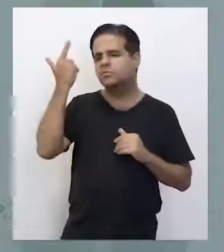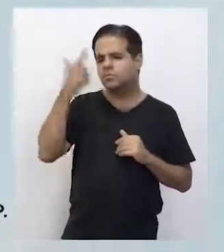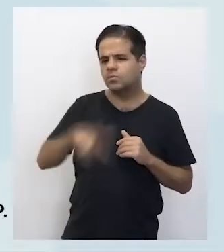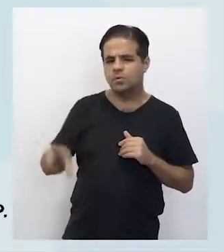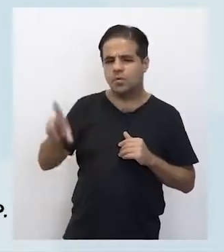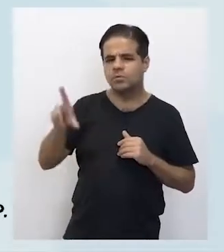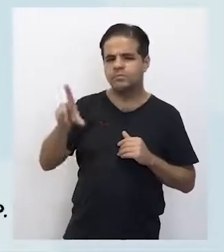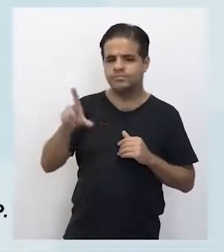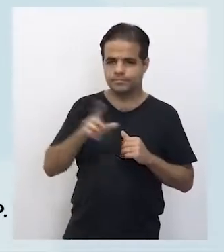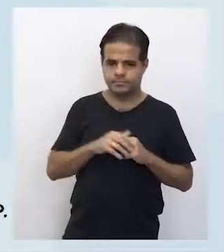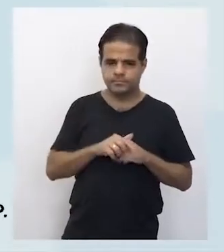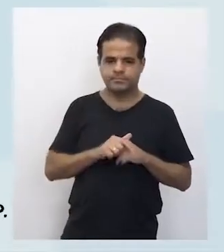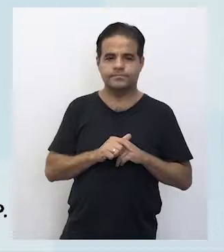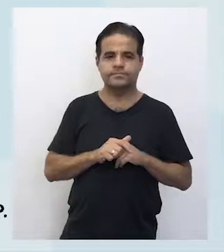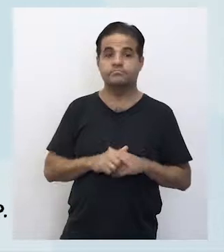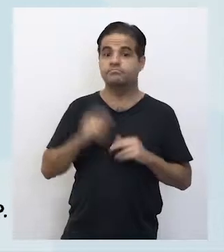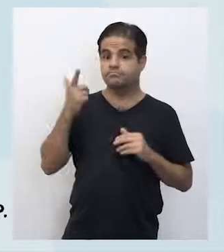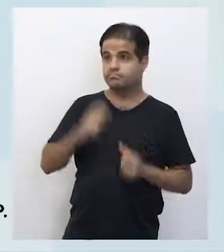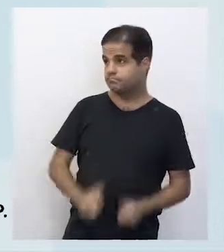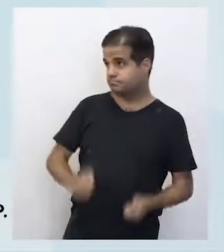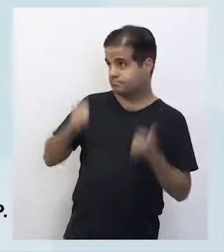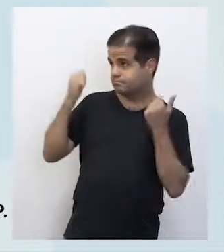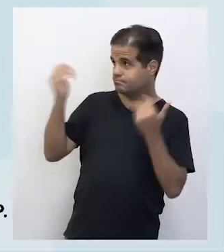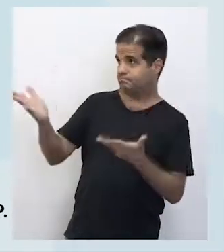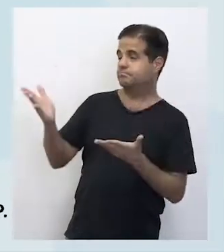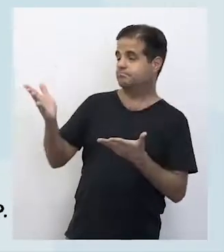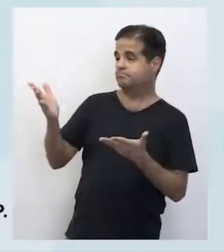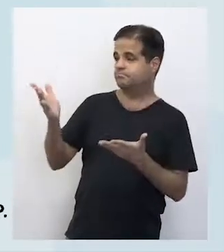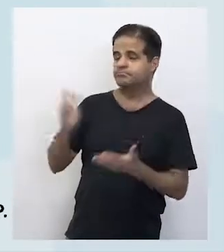Próxima. Aí vem mais uma sondagem.